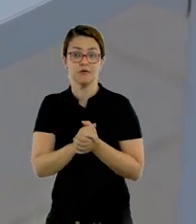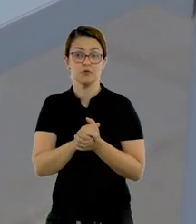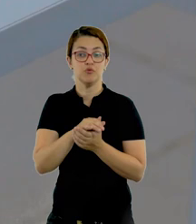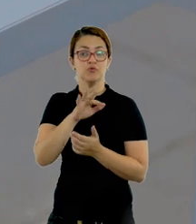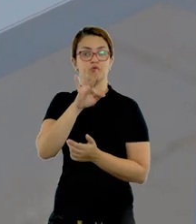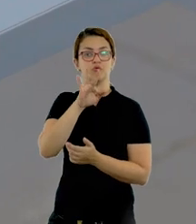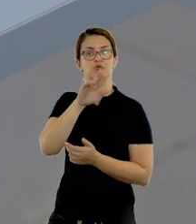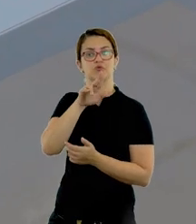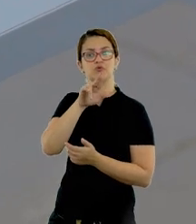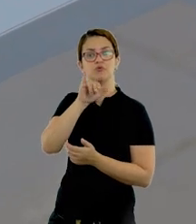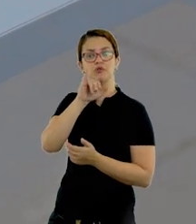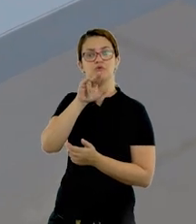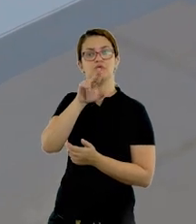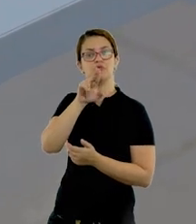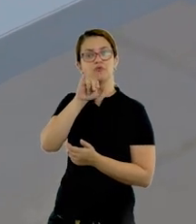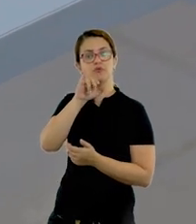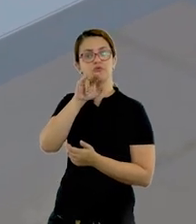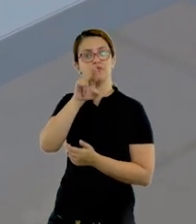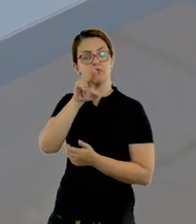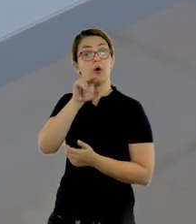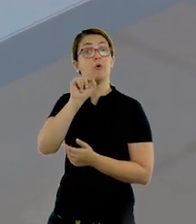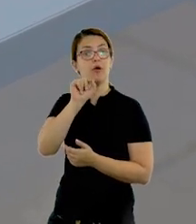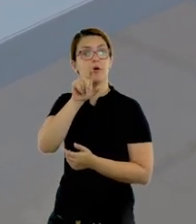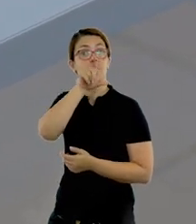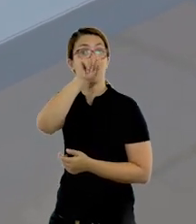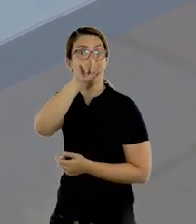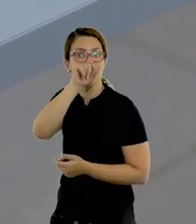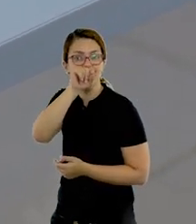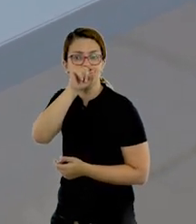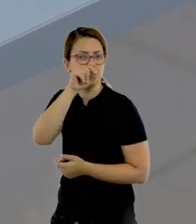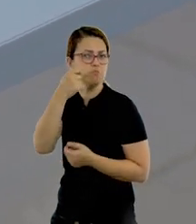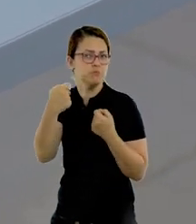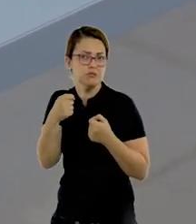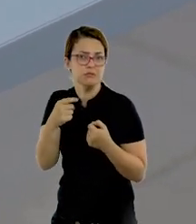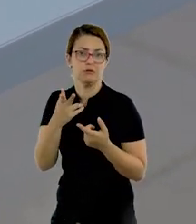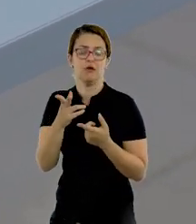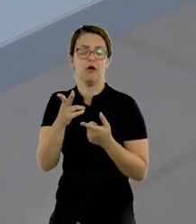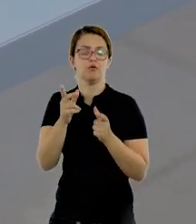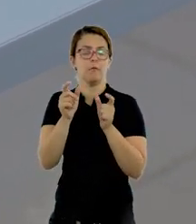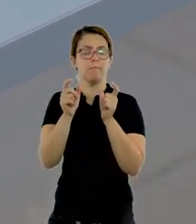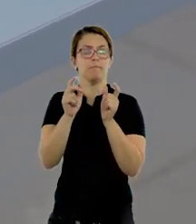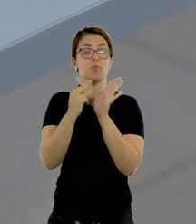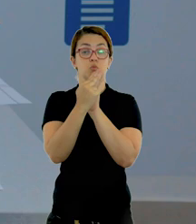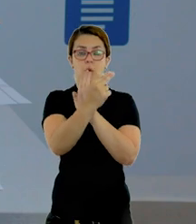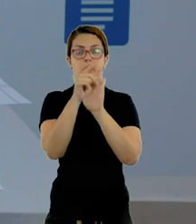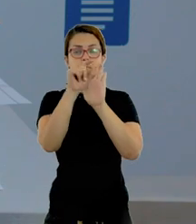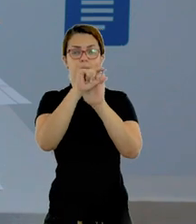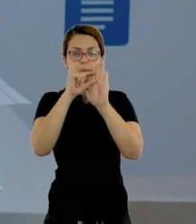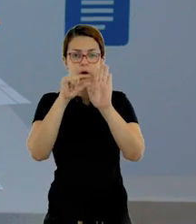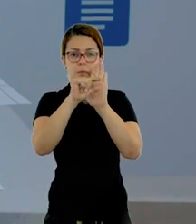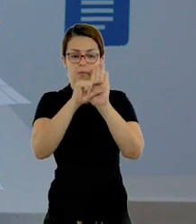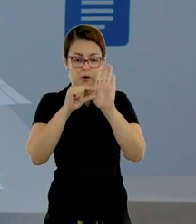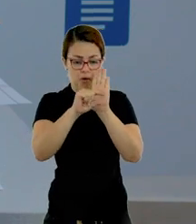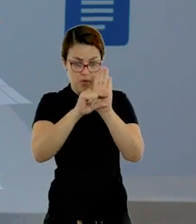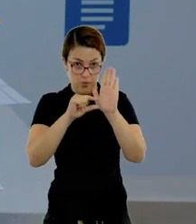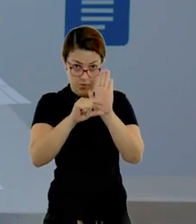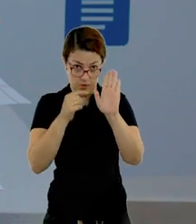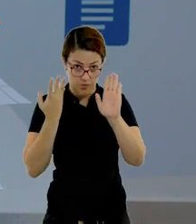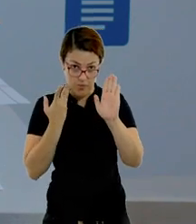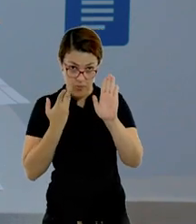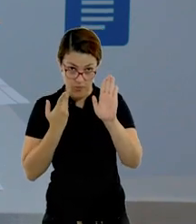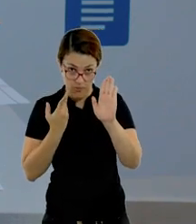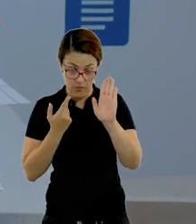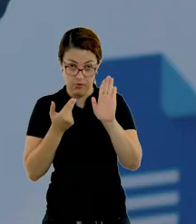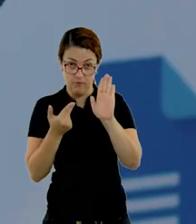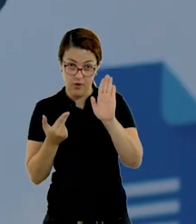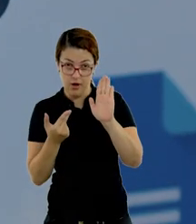o caranguejo e o peixe-boi. Como que vocês podem fazer? Depois de assistir ao vídeo, você deve